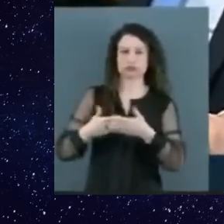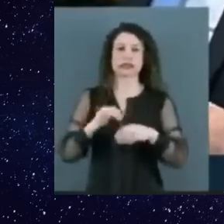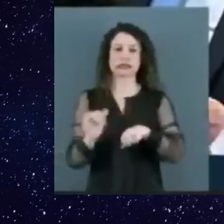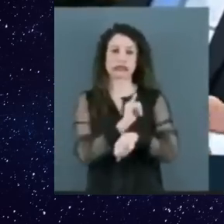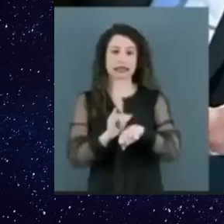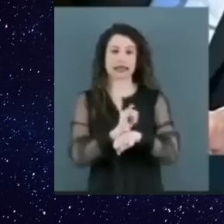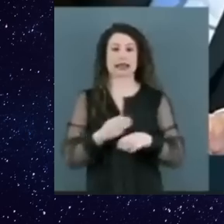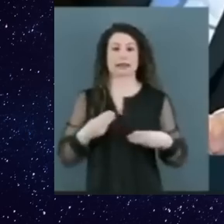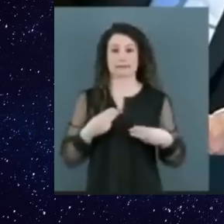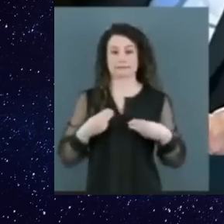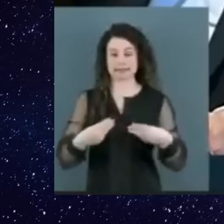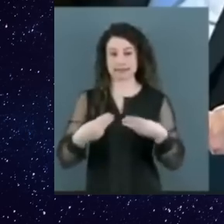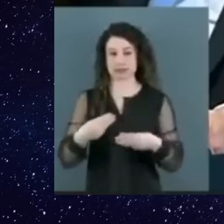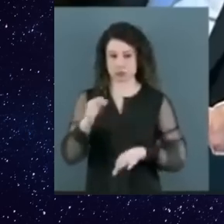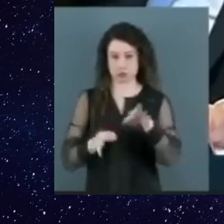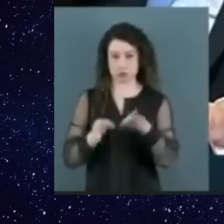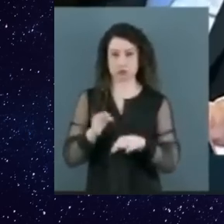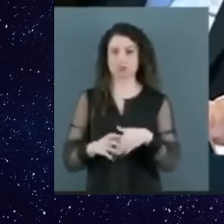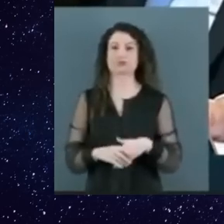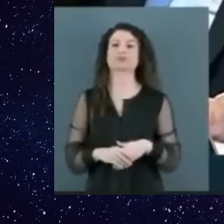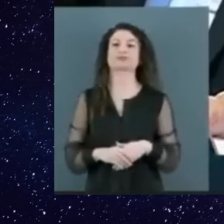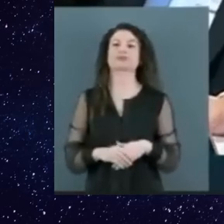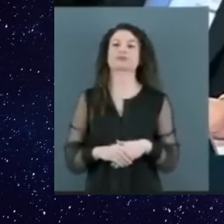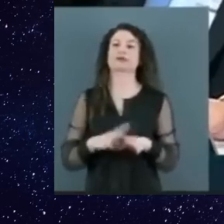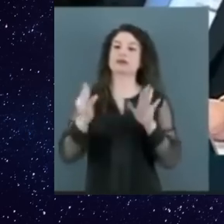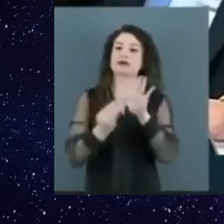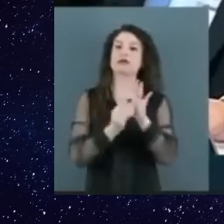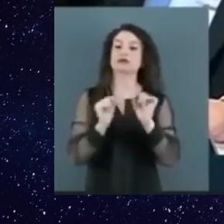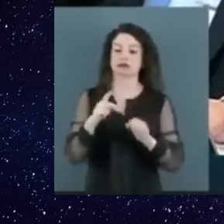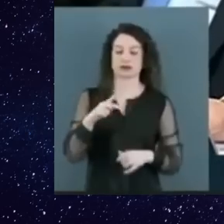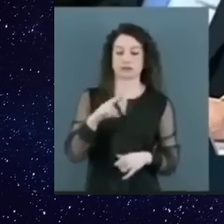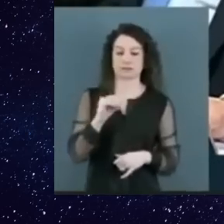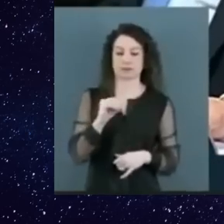da Justiça a reaposta no Pronace 2,